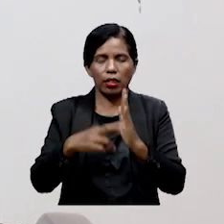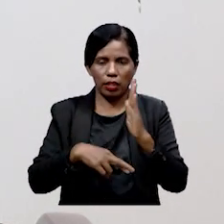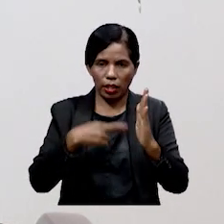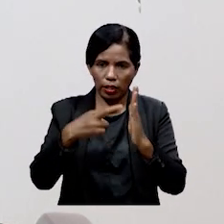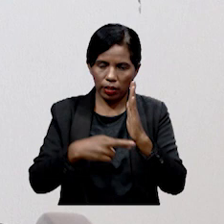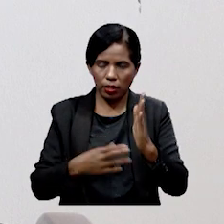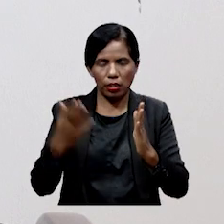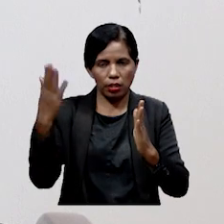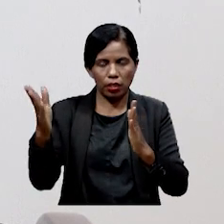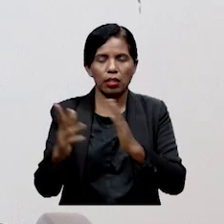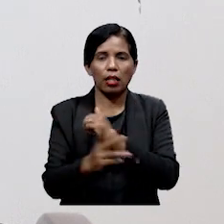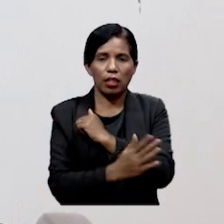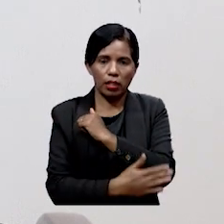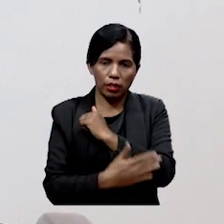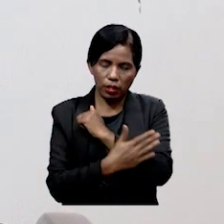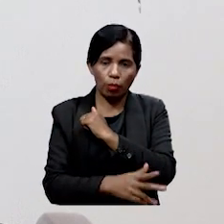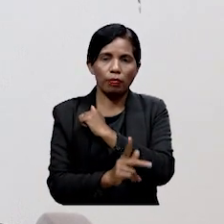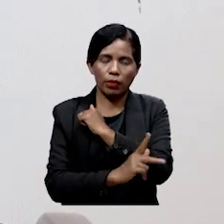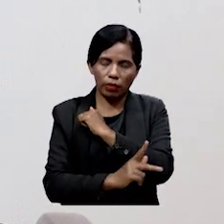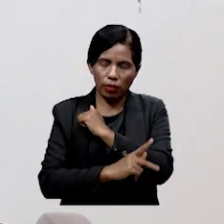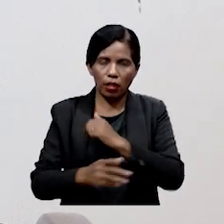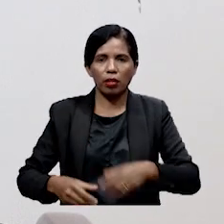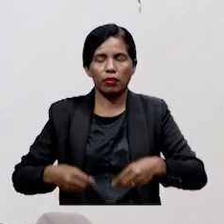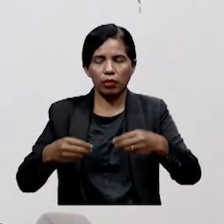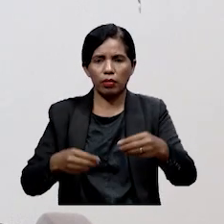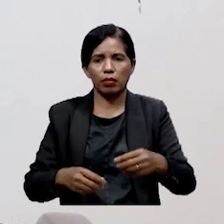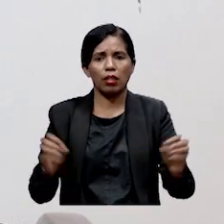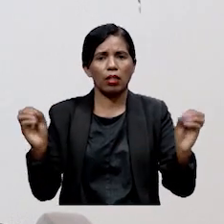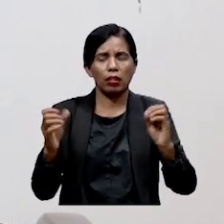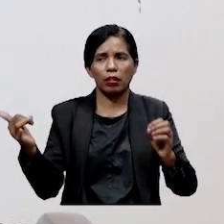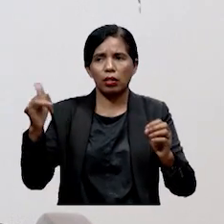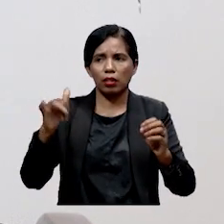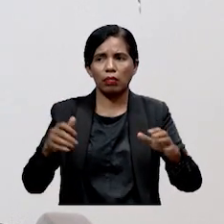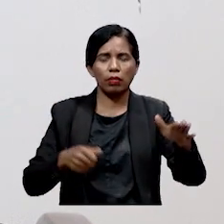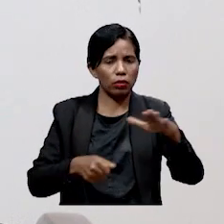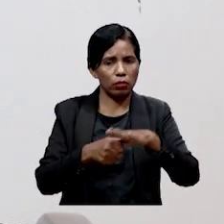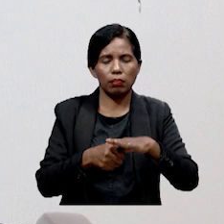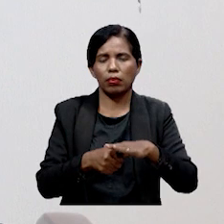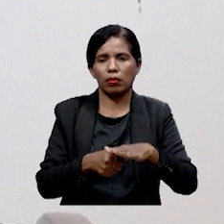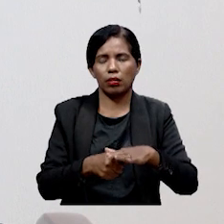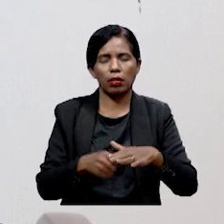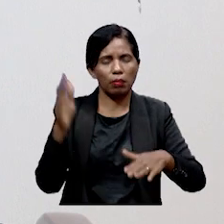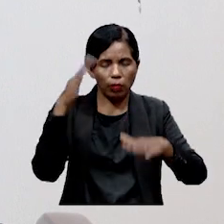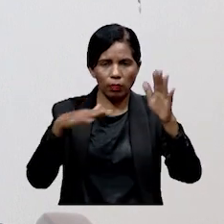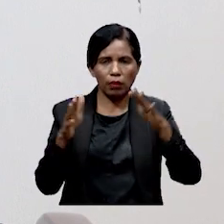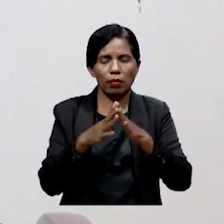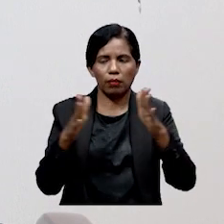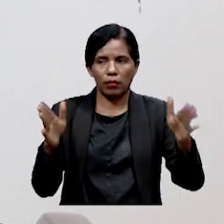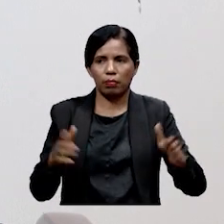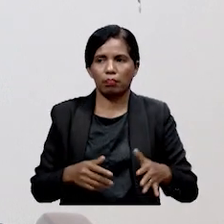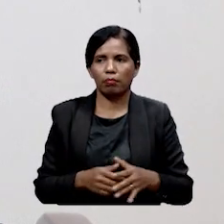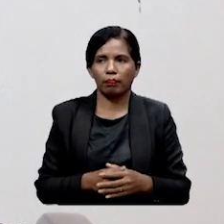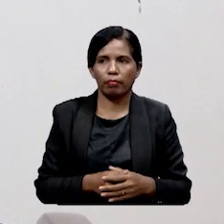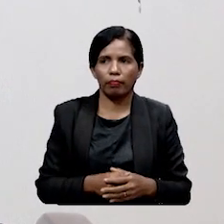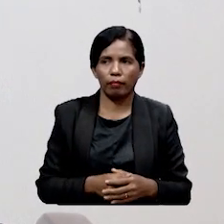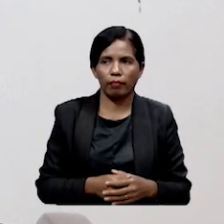requisitos de bem a Portugal. Foi, sei lá, o Sireno vai ilegal atletar. Problema pode atletar. Nem